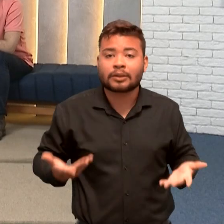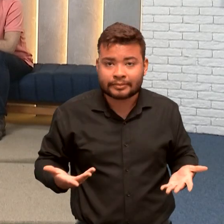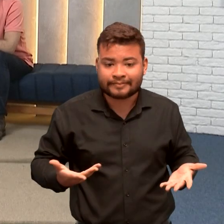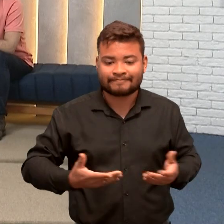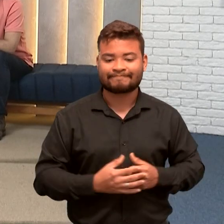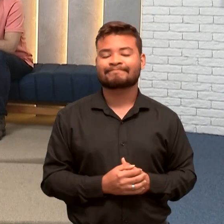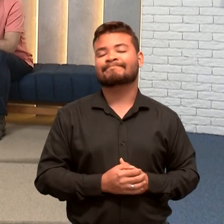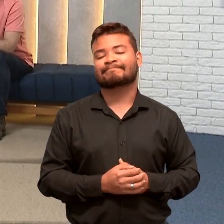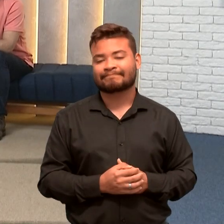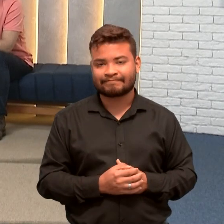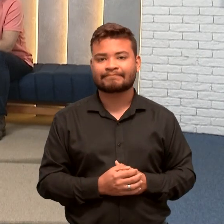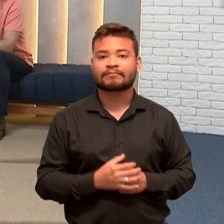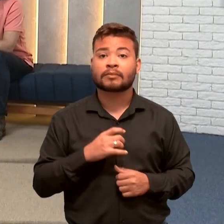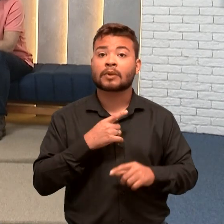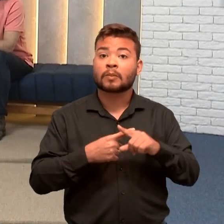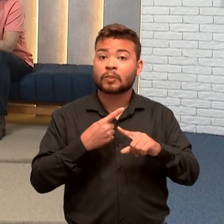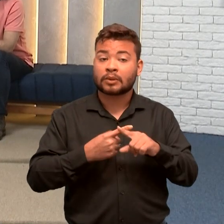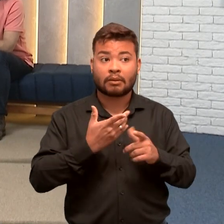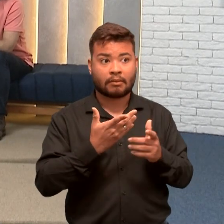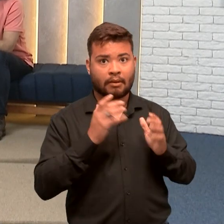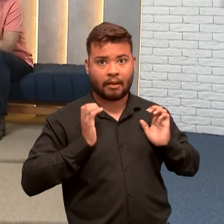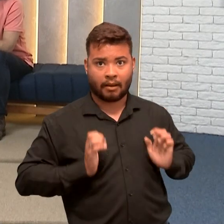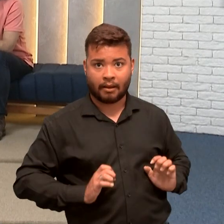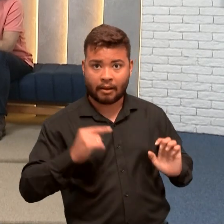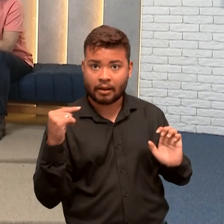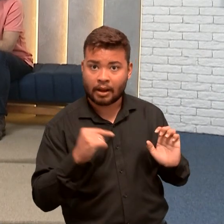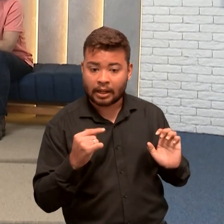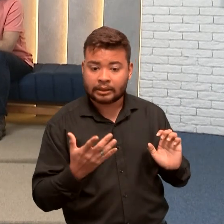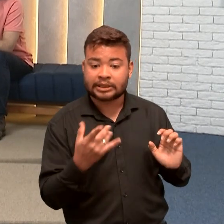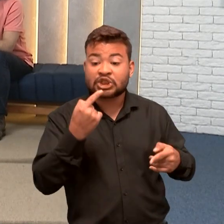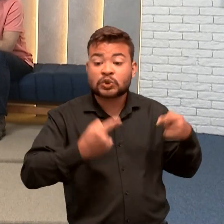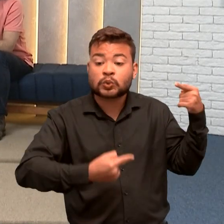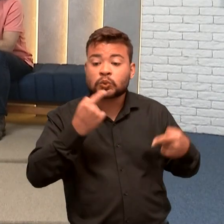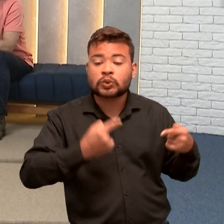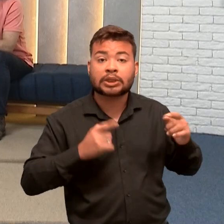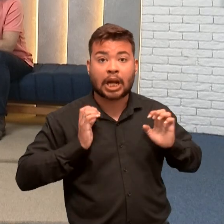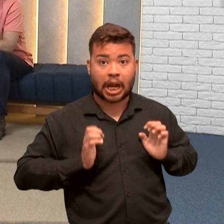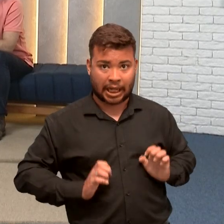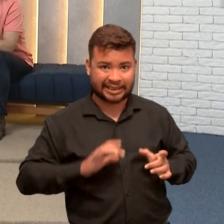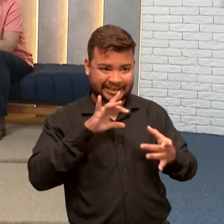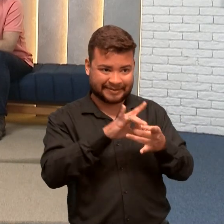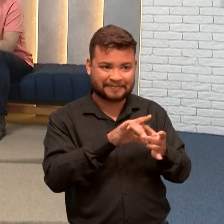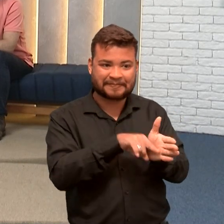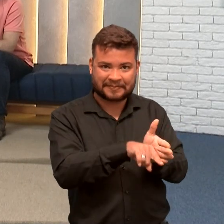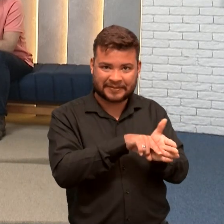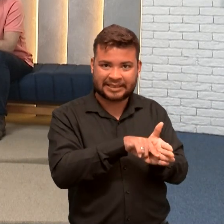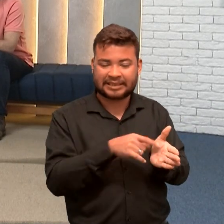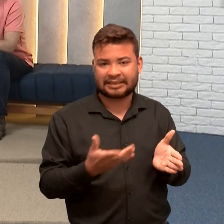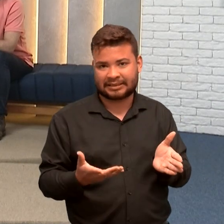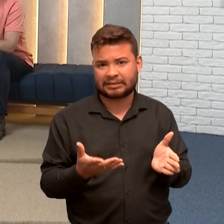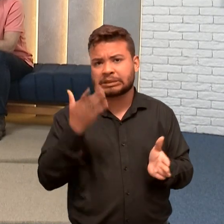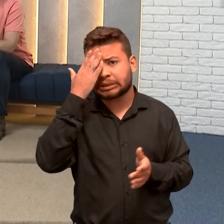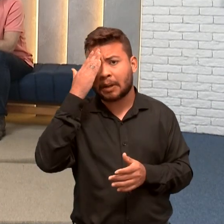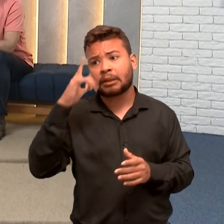Normalmente, porque às vezes a gente fala que a ética, discutir ética em pesquisa parece redundância. Né? Porque a gente já tem